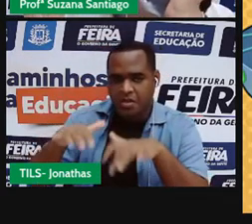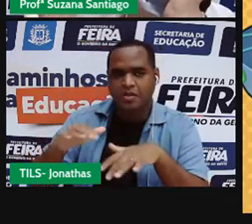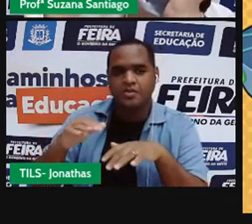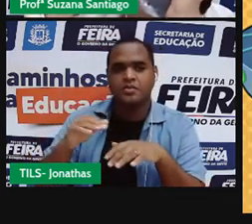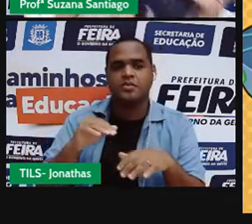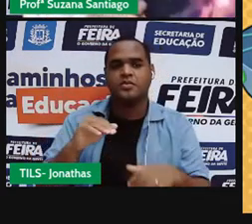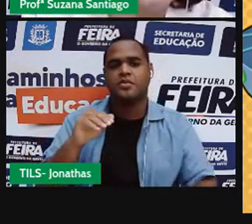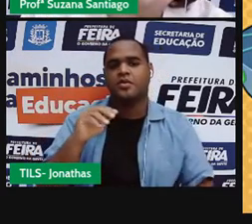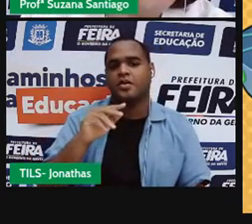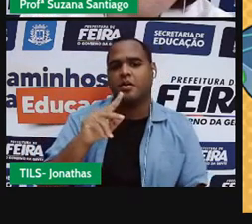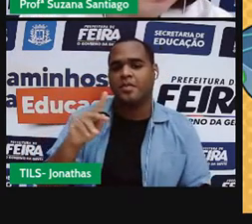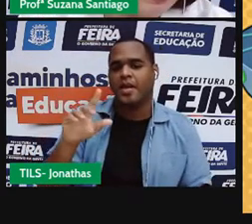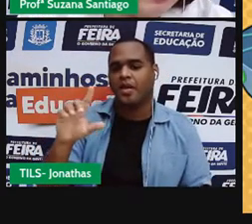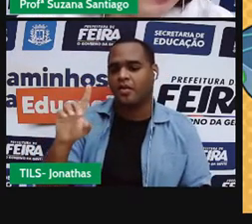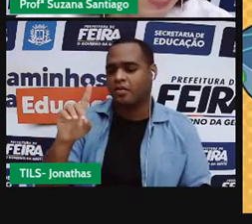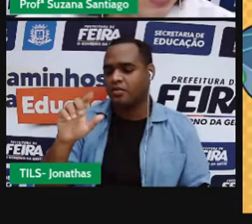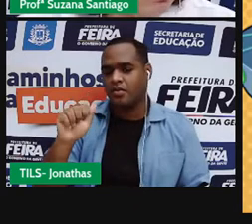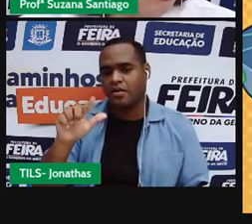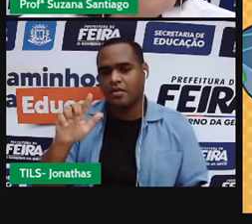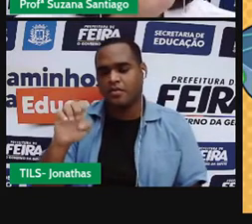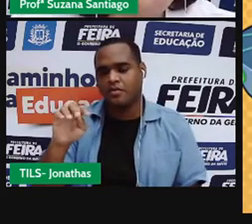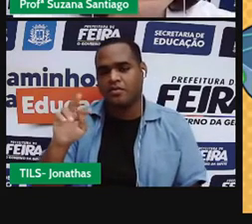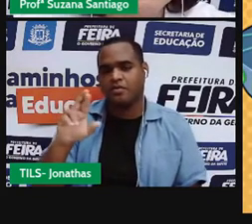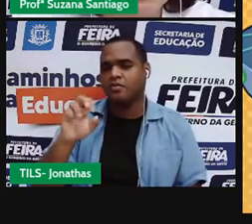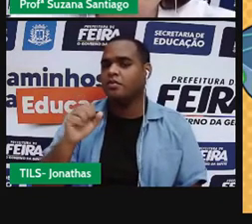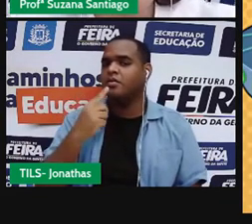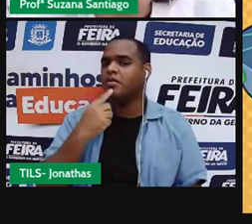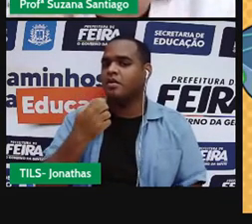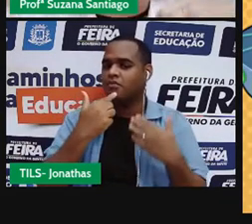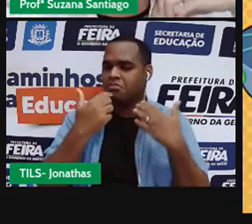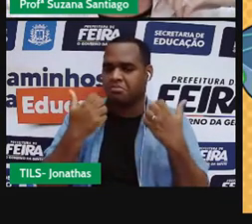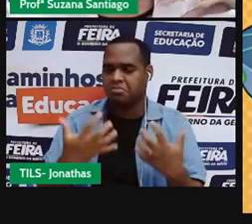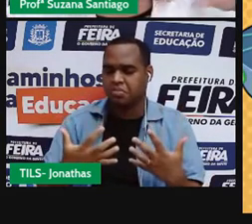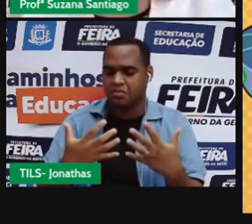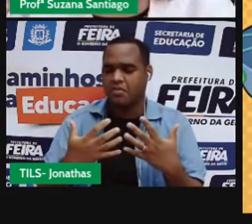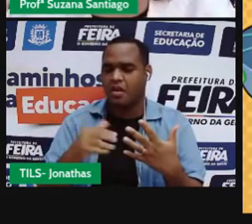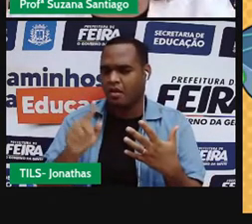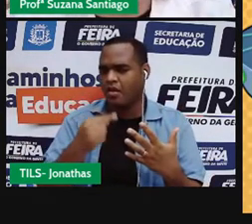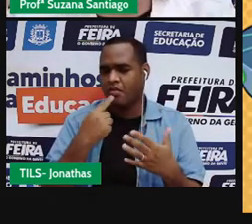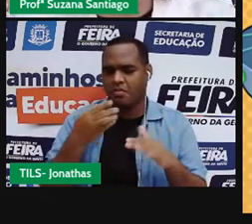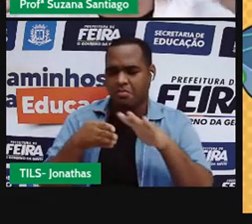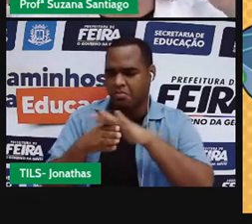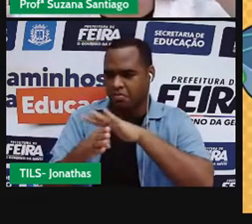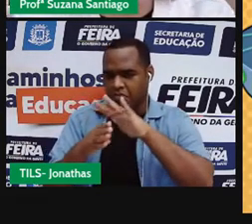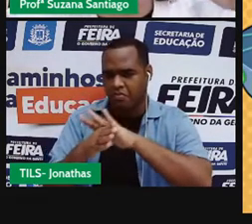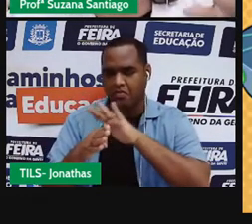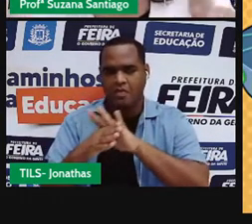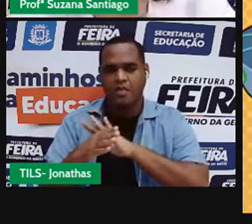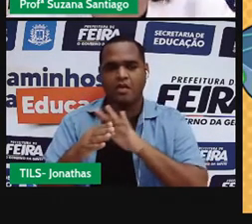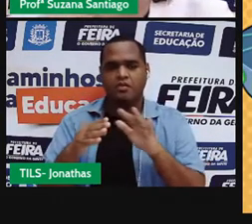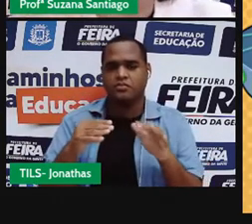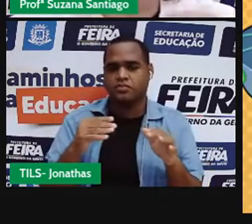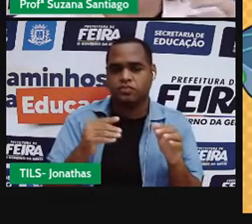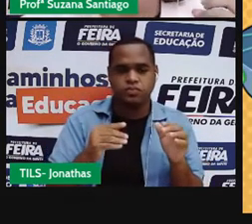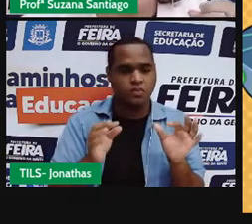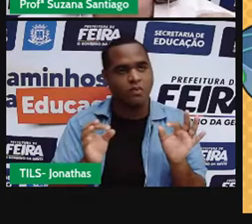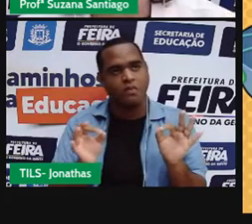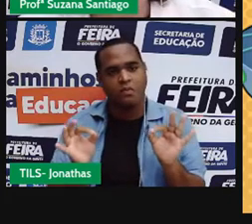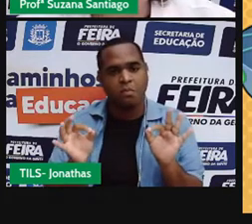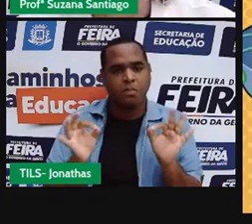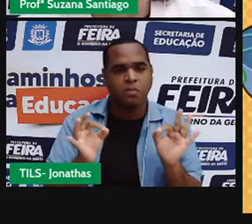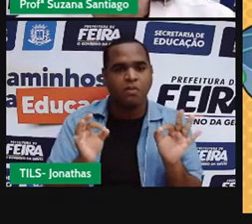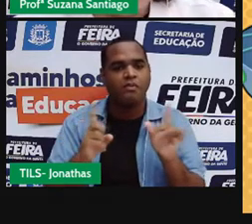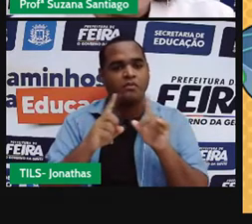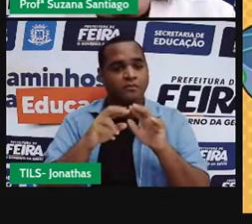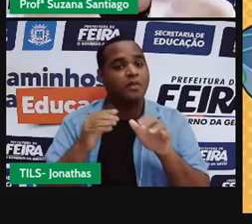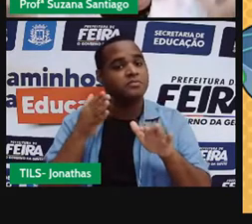editora Pé da Letra, tá certo? E ele conta uma invasão alienígena no planeta Terra, eram marcianos que chegavam no planeta